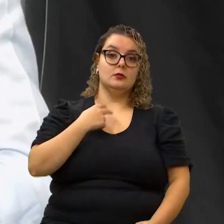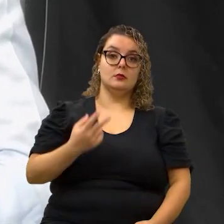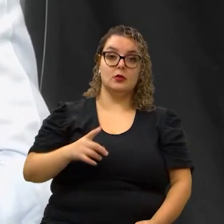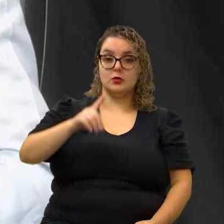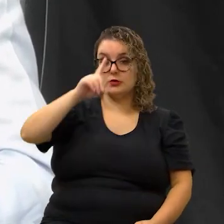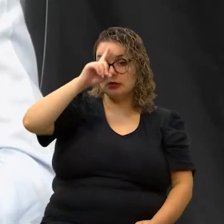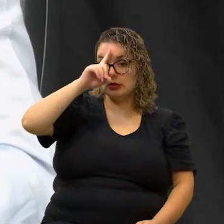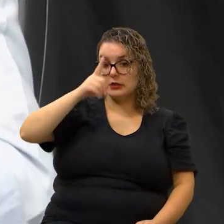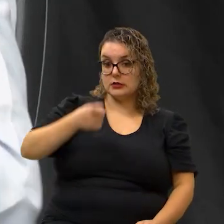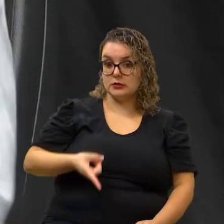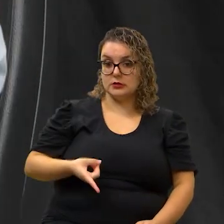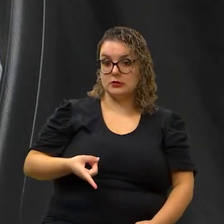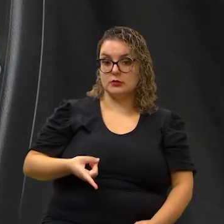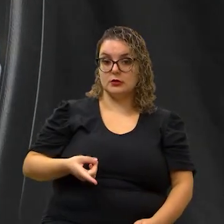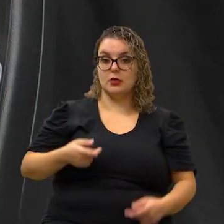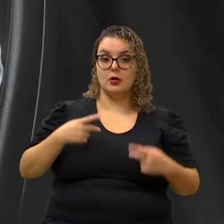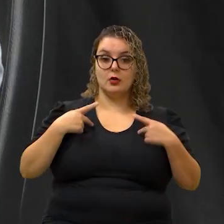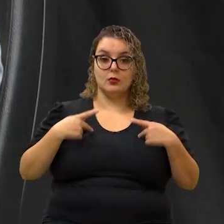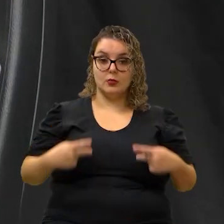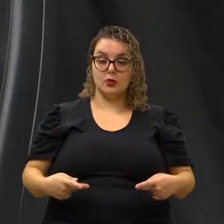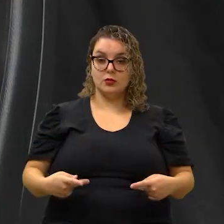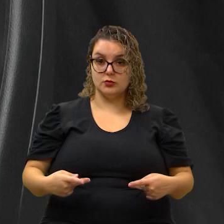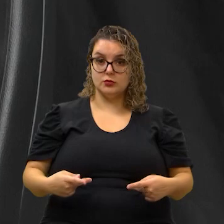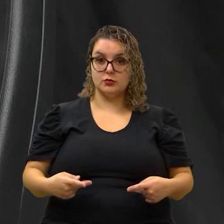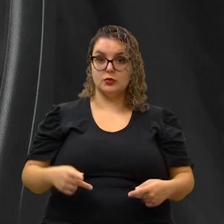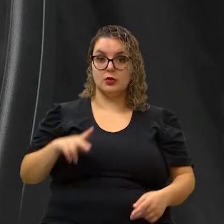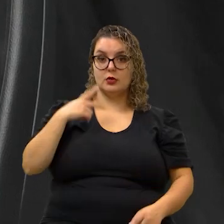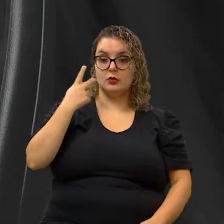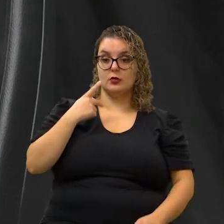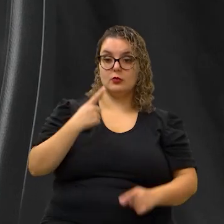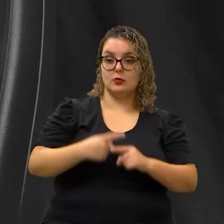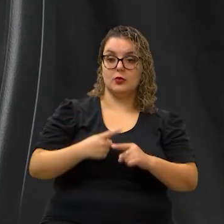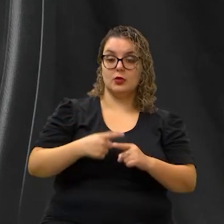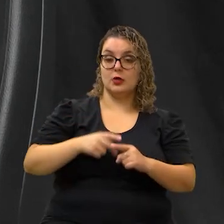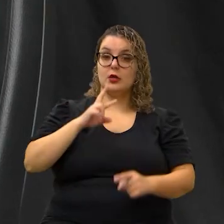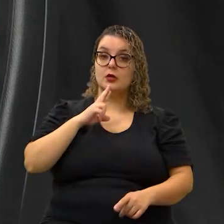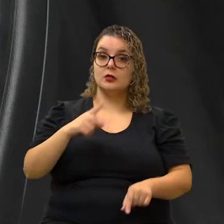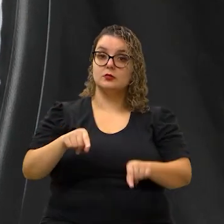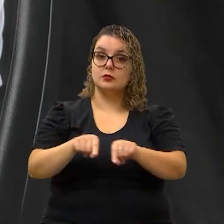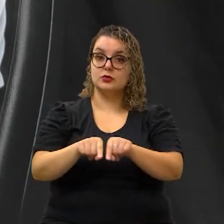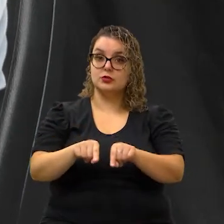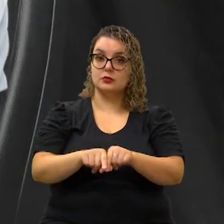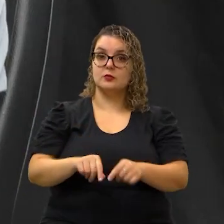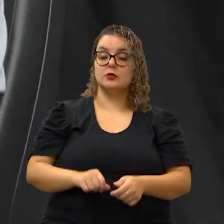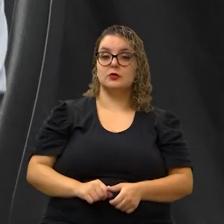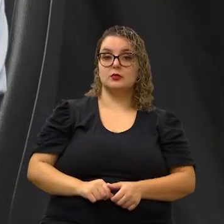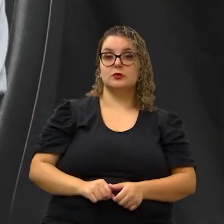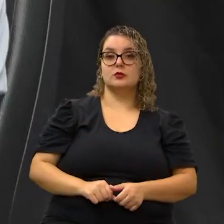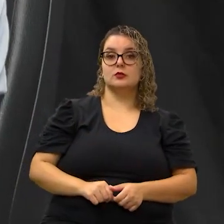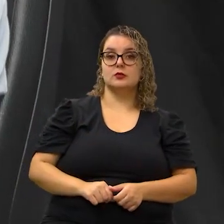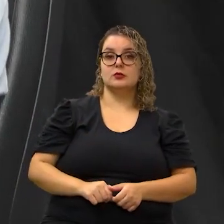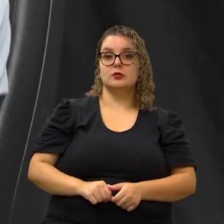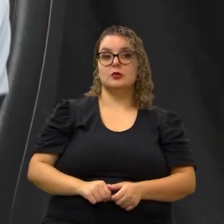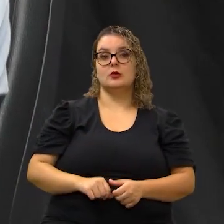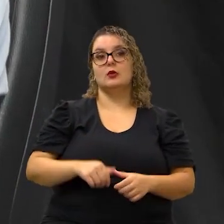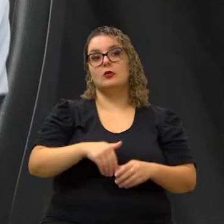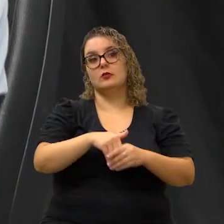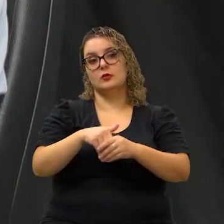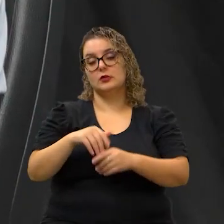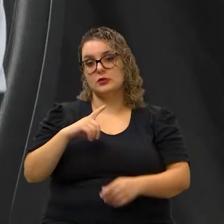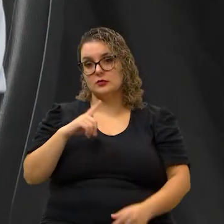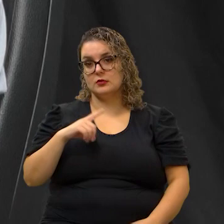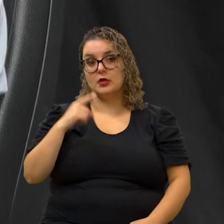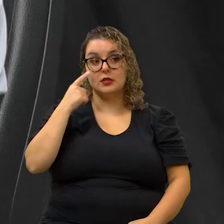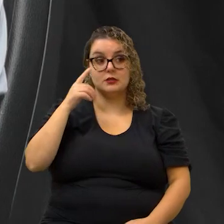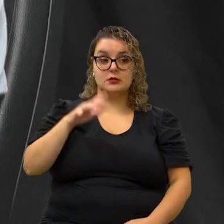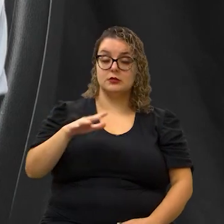não deve necessariamente determinar o posicionamento do vereador, porque ele responde também à votação